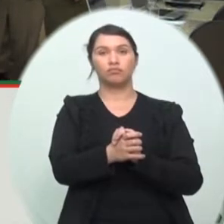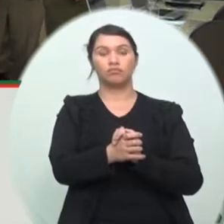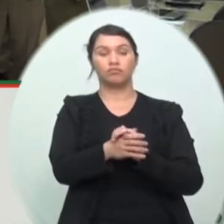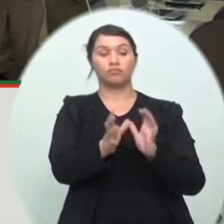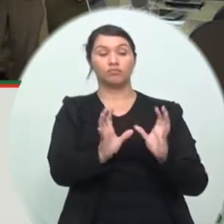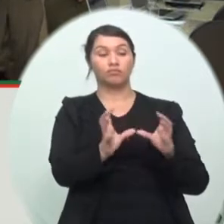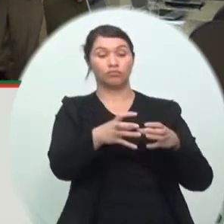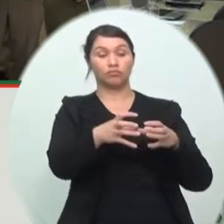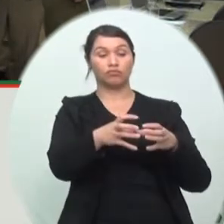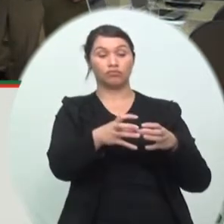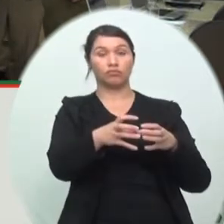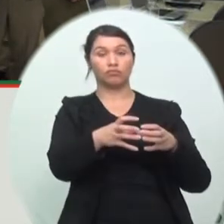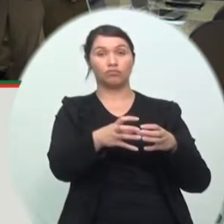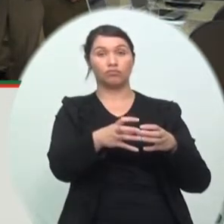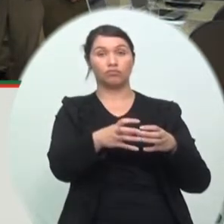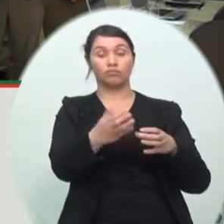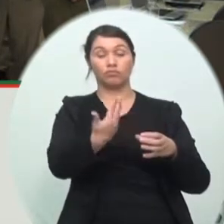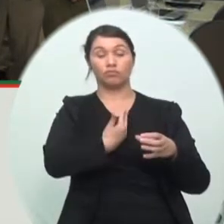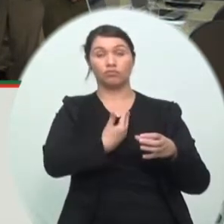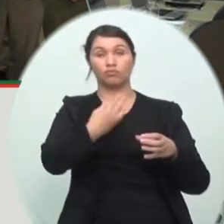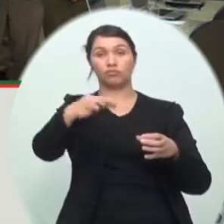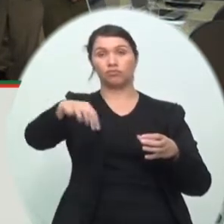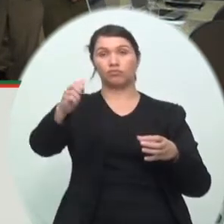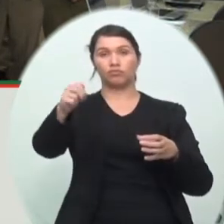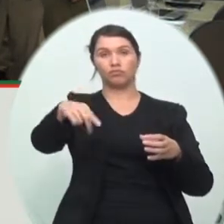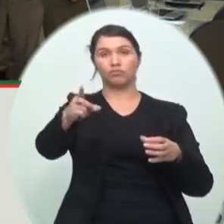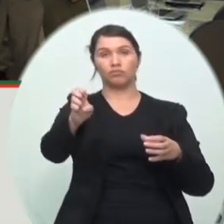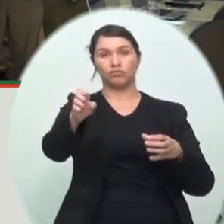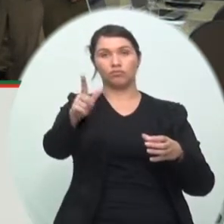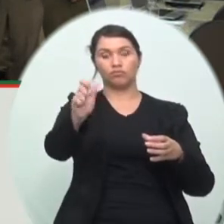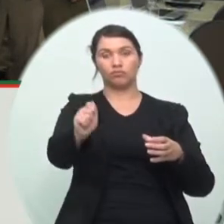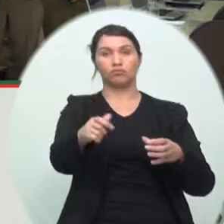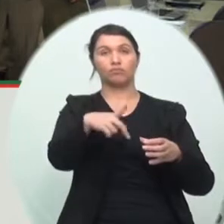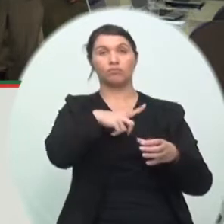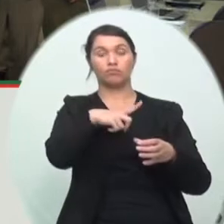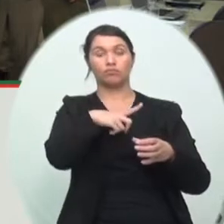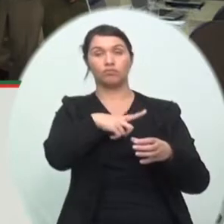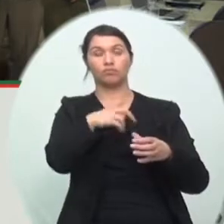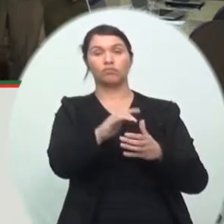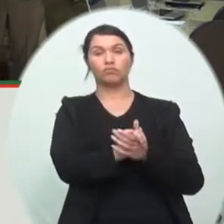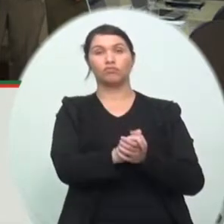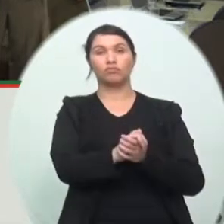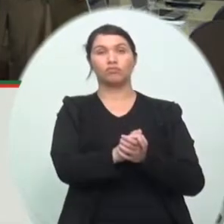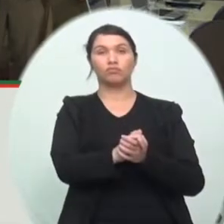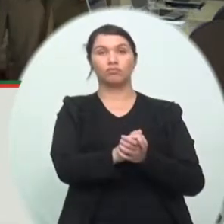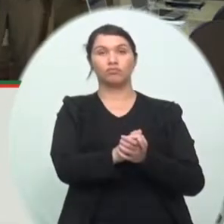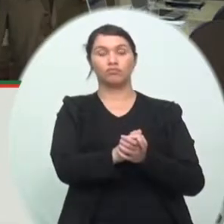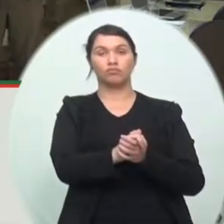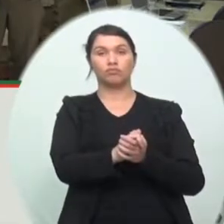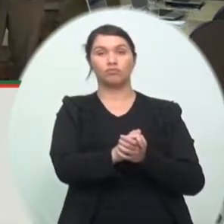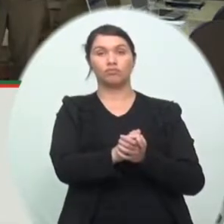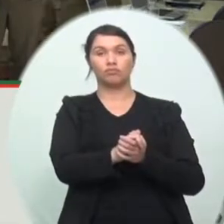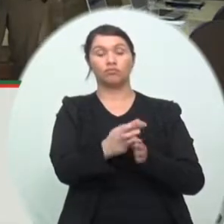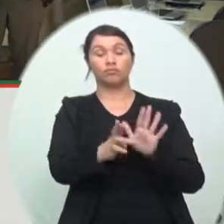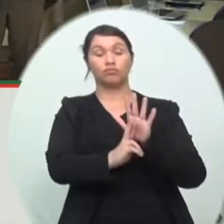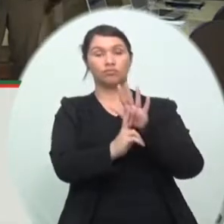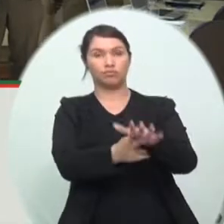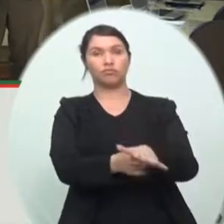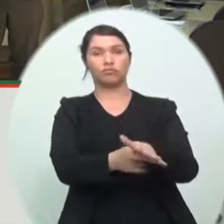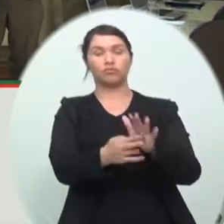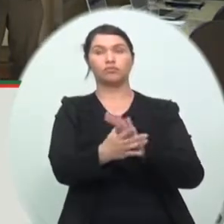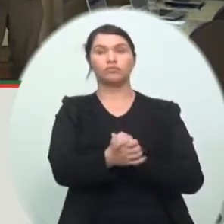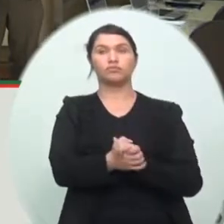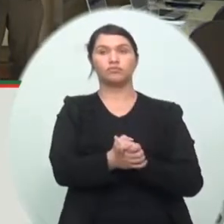da qual faz parte o secretário Paulo César, o Rogério e o Joelton, o corintiano.